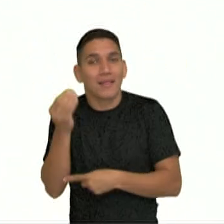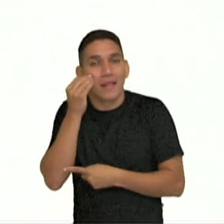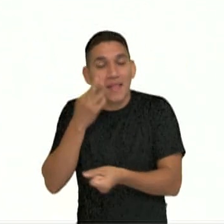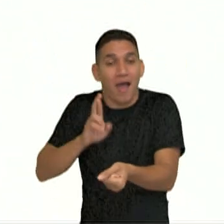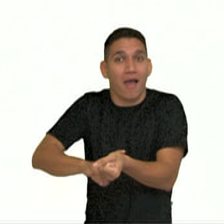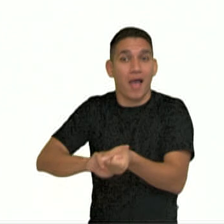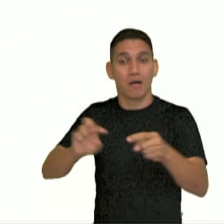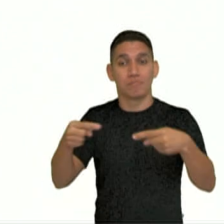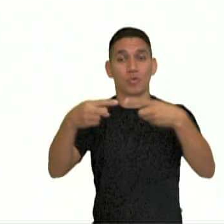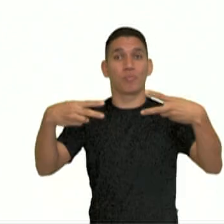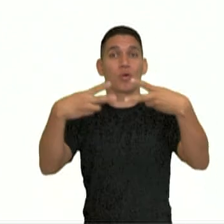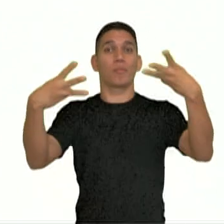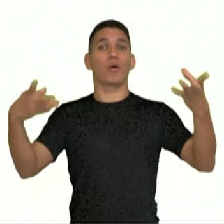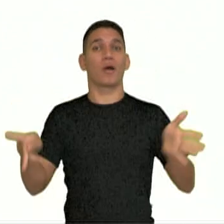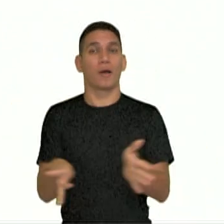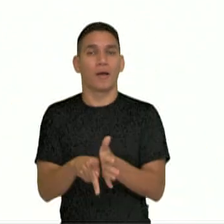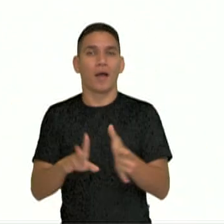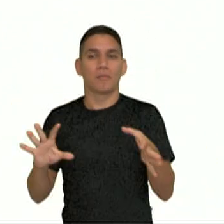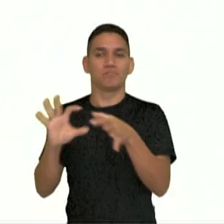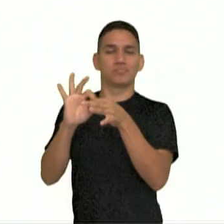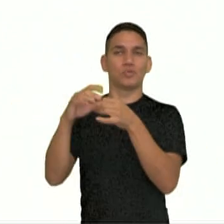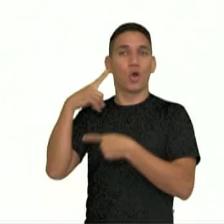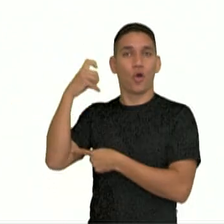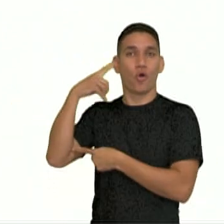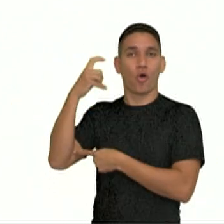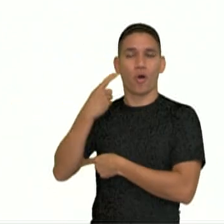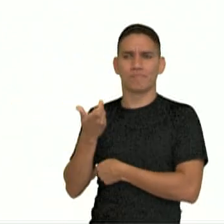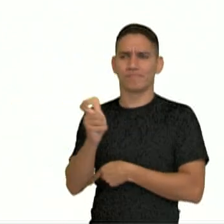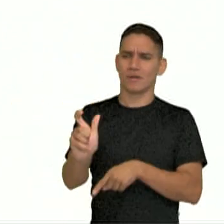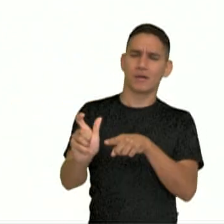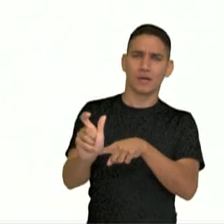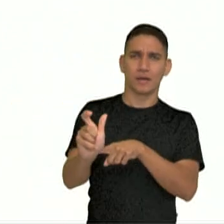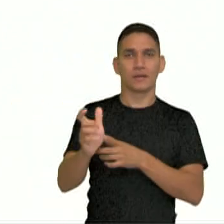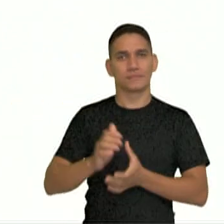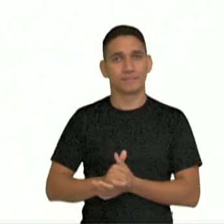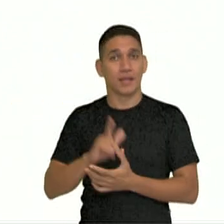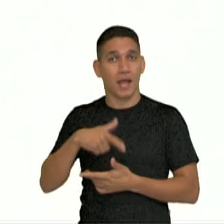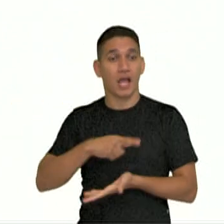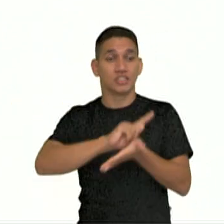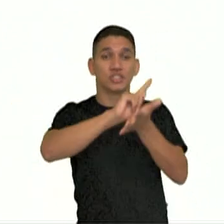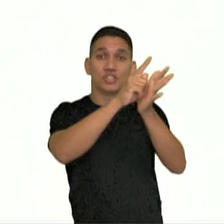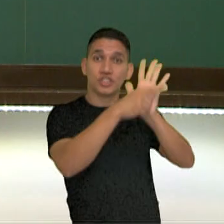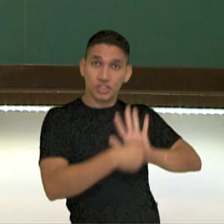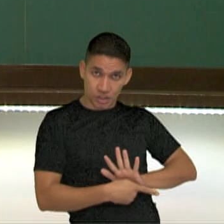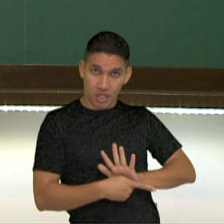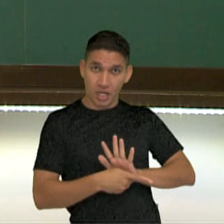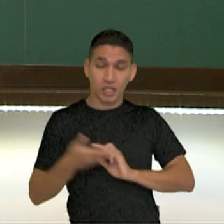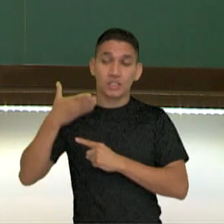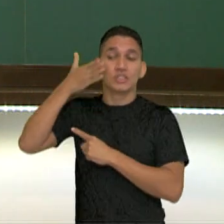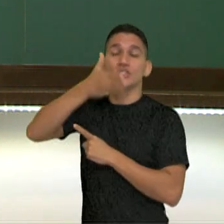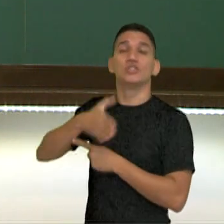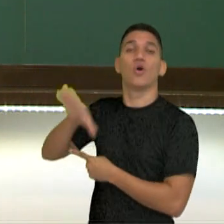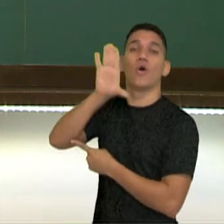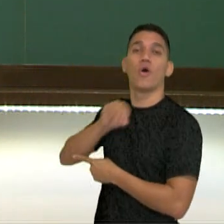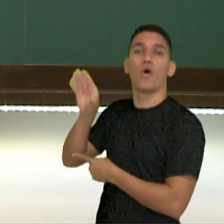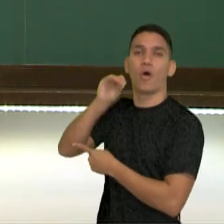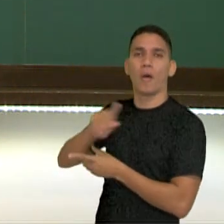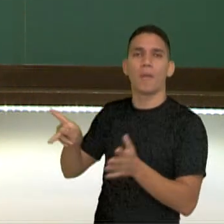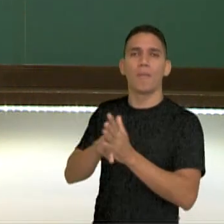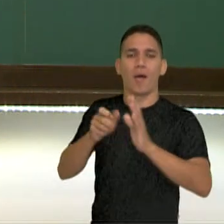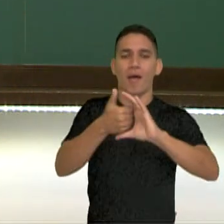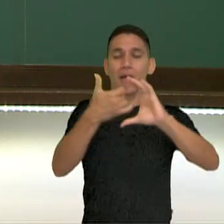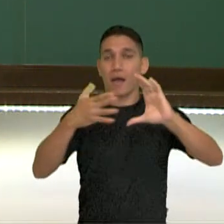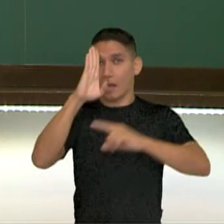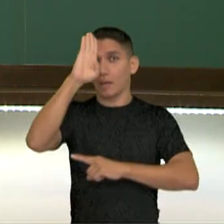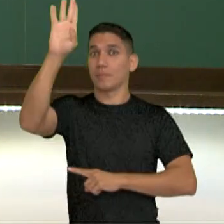a sonoridade das palavras. Então, é um gênero discursivo oral. Então, a característica principal,